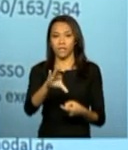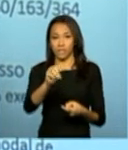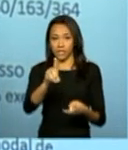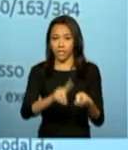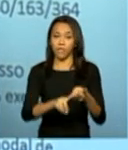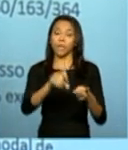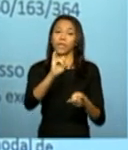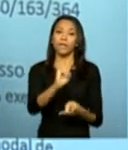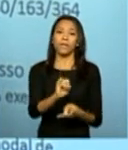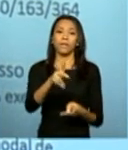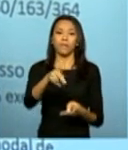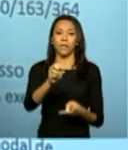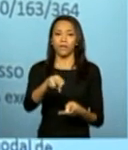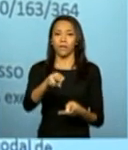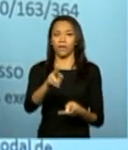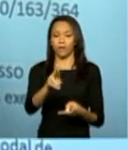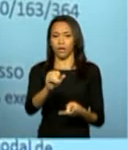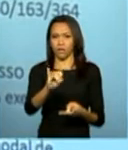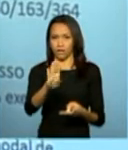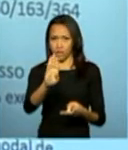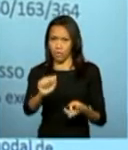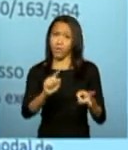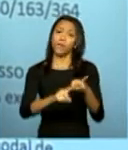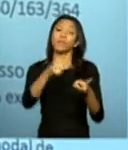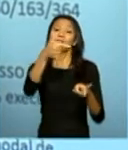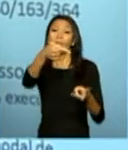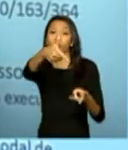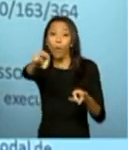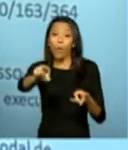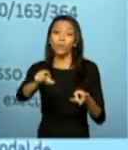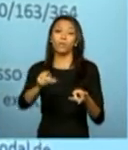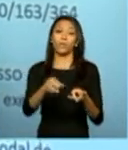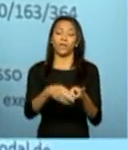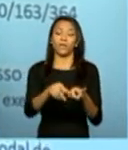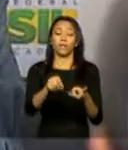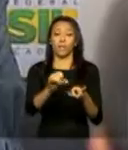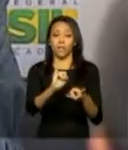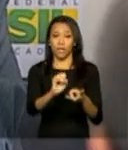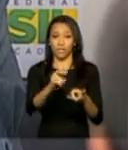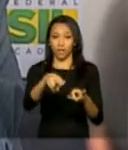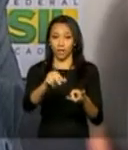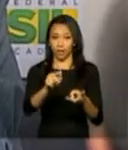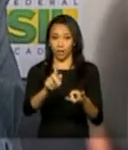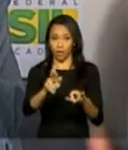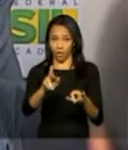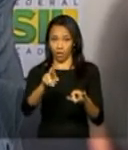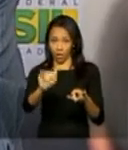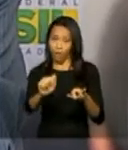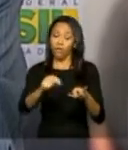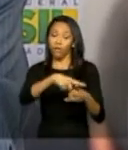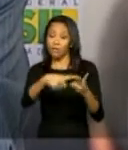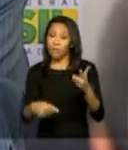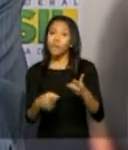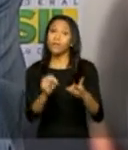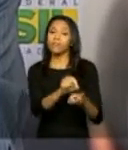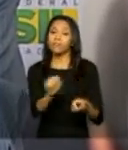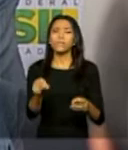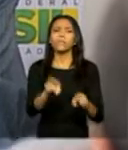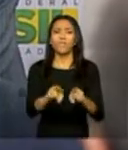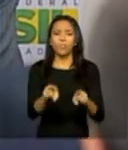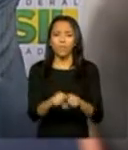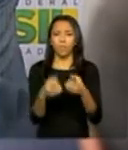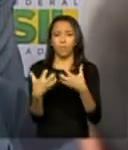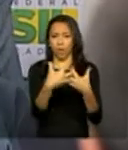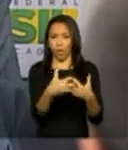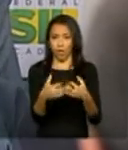e Paranaíba, e a rodovia, lá na rodovia Bandeira do Bandeirante em Anaguera, e um posto móvel